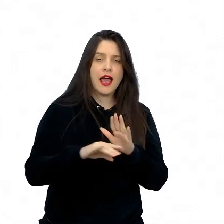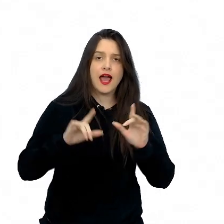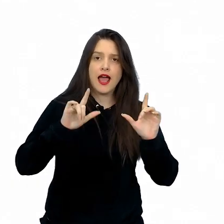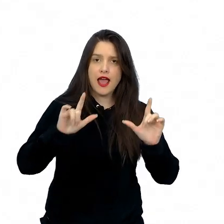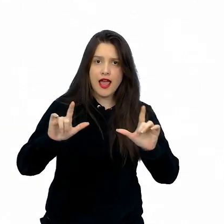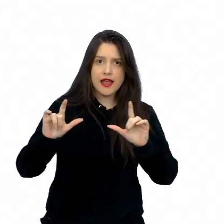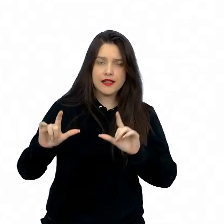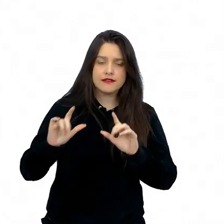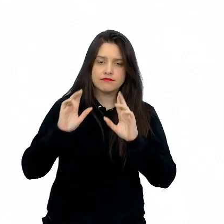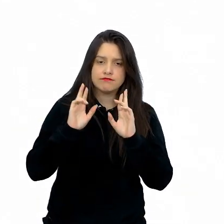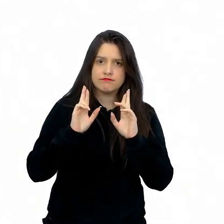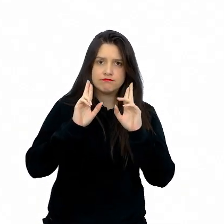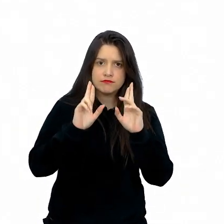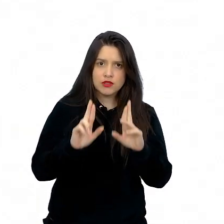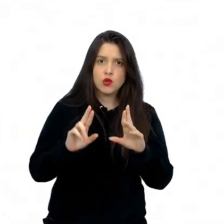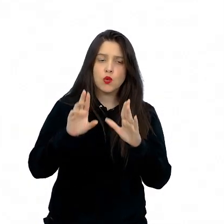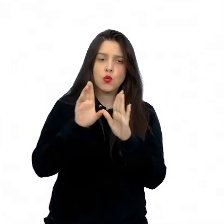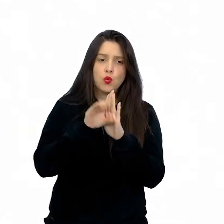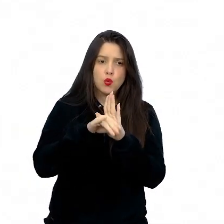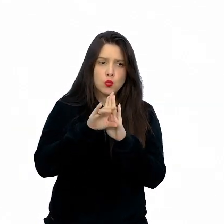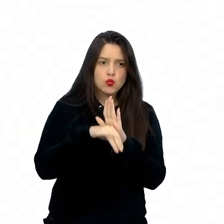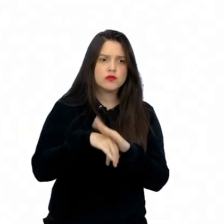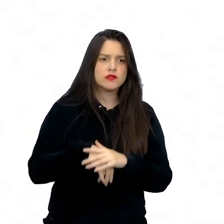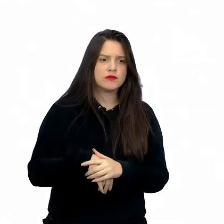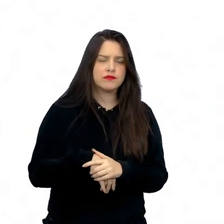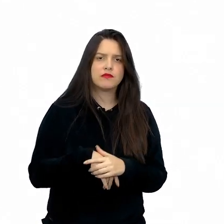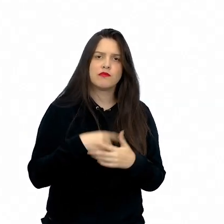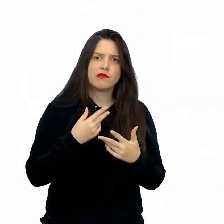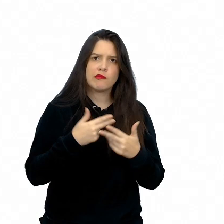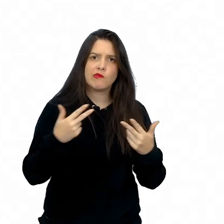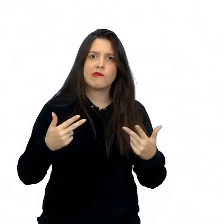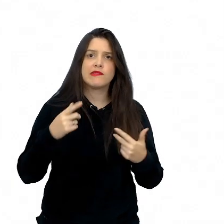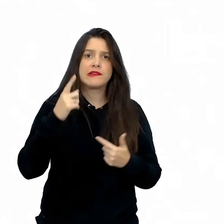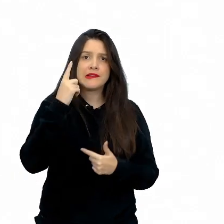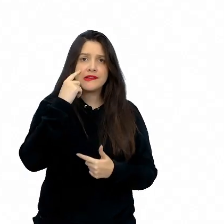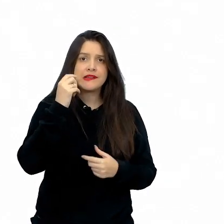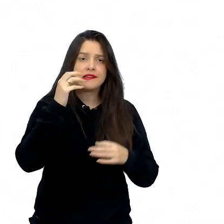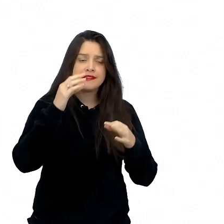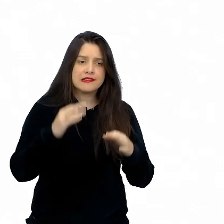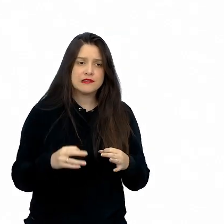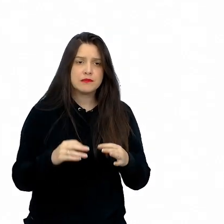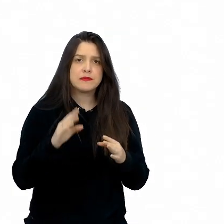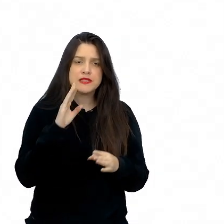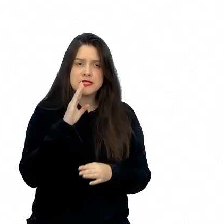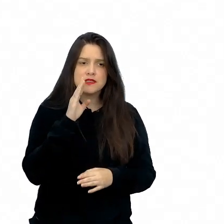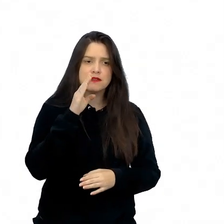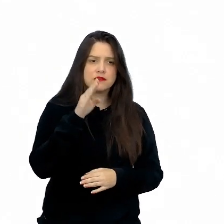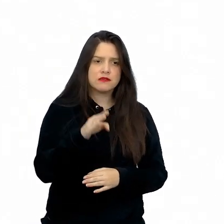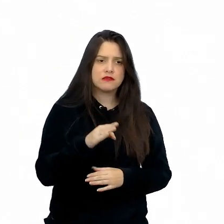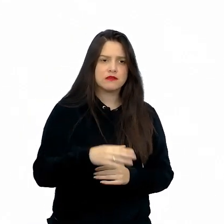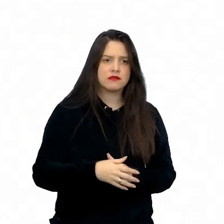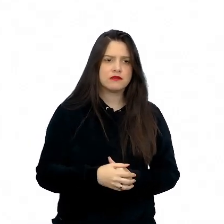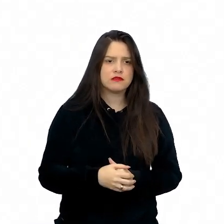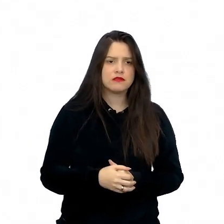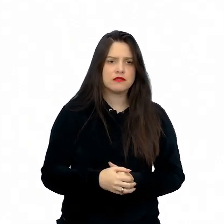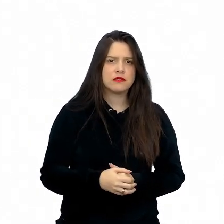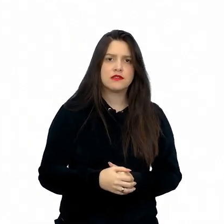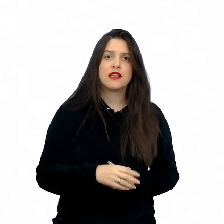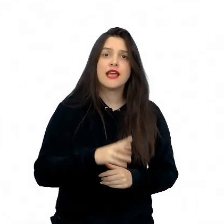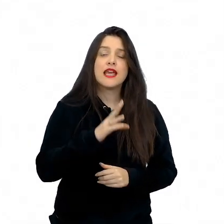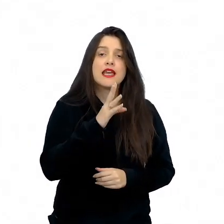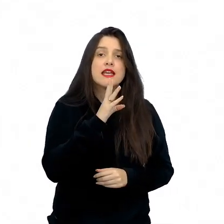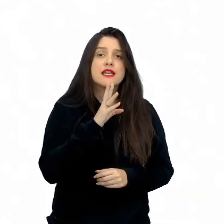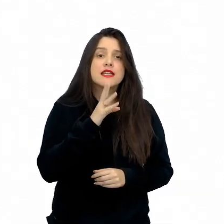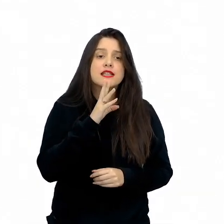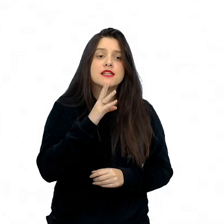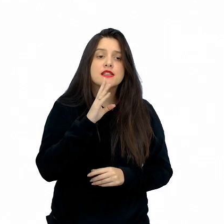estão aí com o conceito. Qual é o conceito? Triângulo retângulo, o teorema de Pitágoras. Ele precisa reconhecer